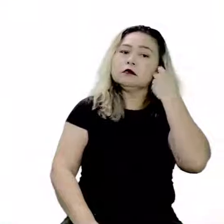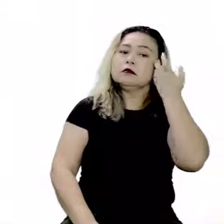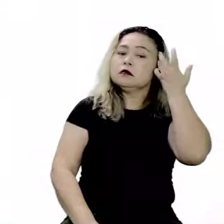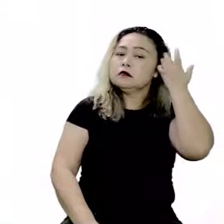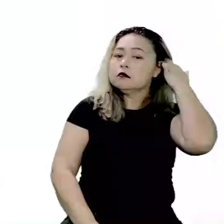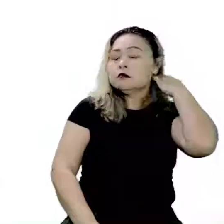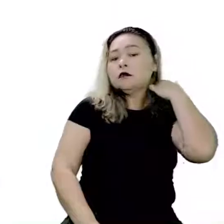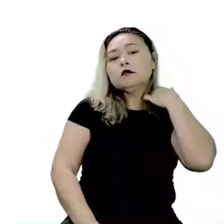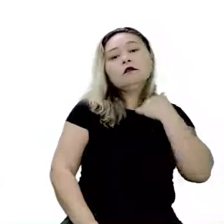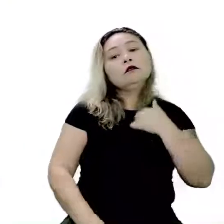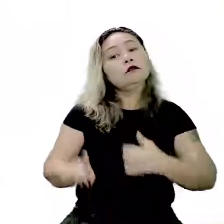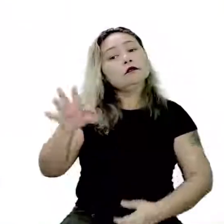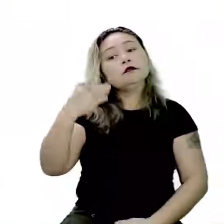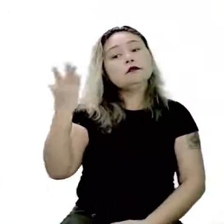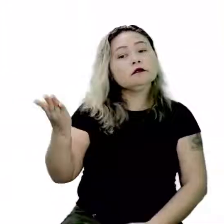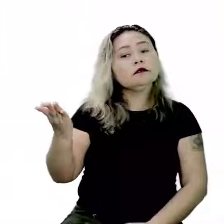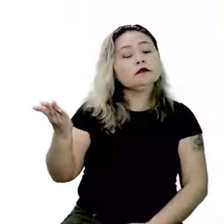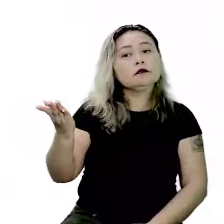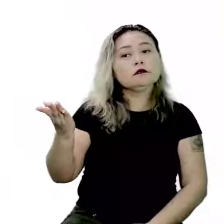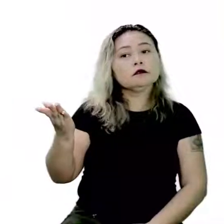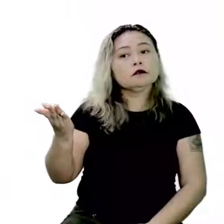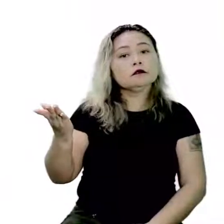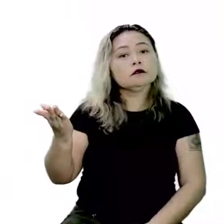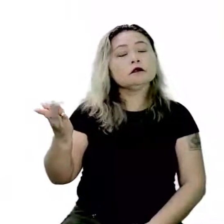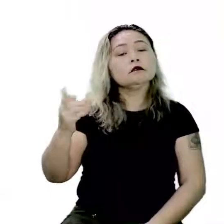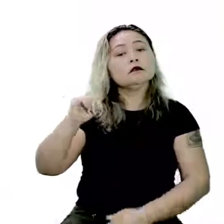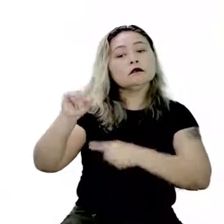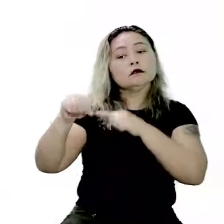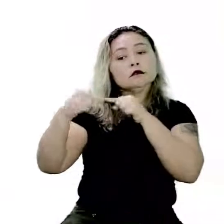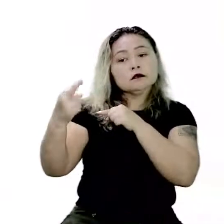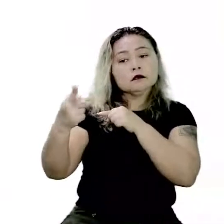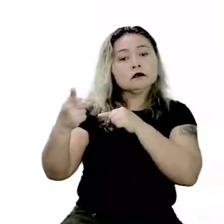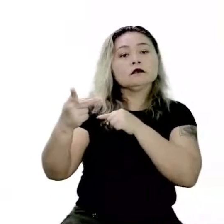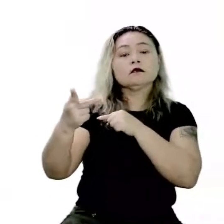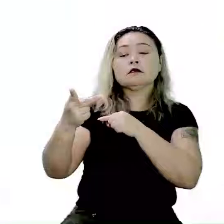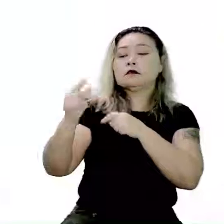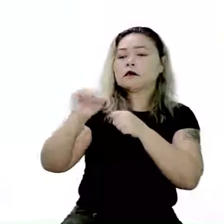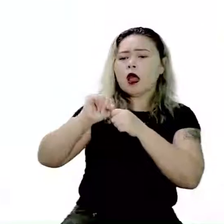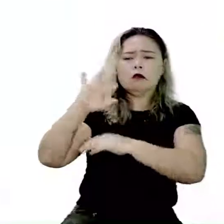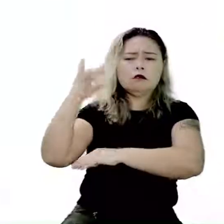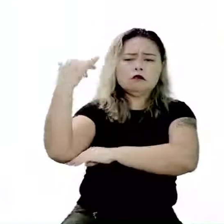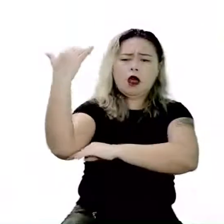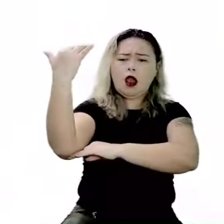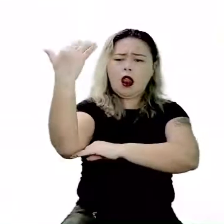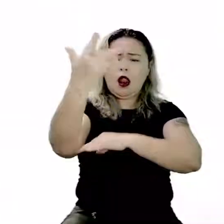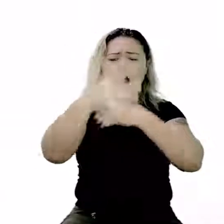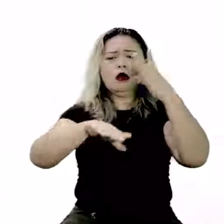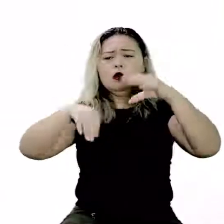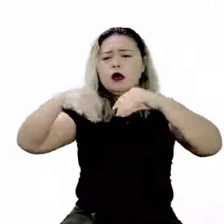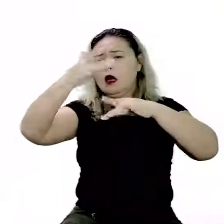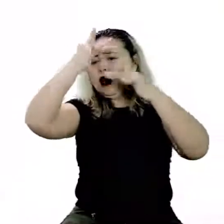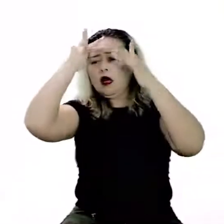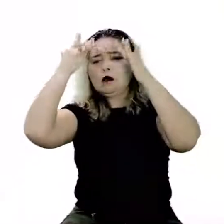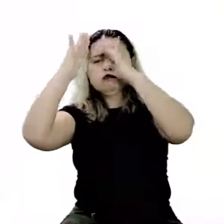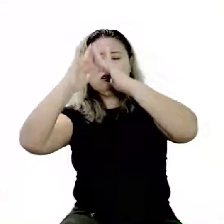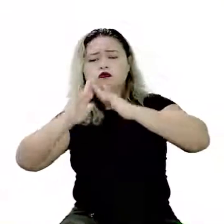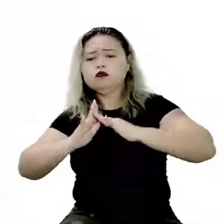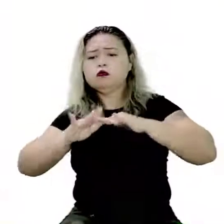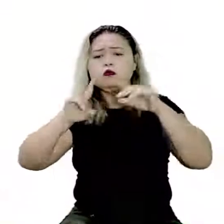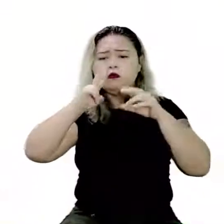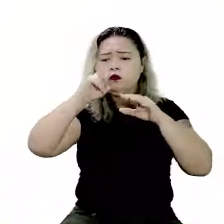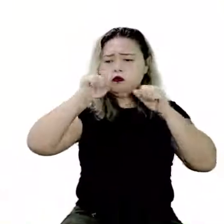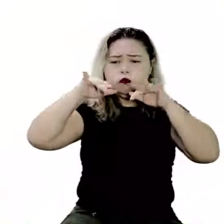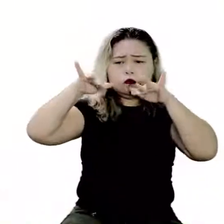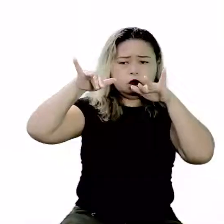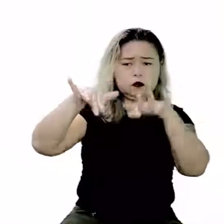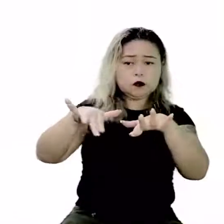Então vamos falar agora do Planaflora. Depois de nós termos falado de tanta devastação, de tanta ocupação humana, de tanta